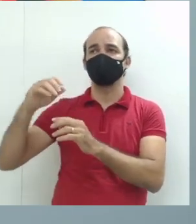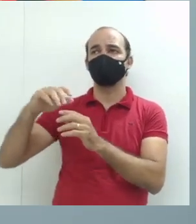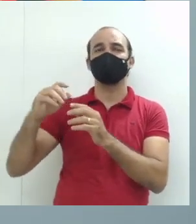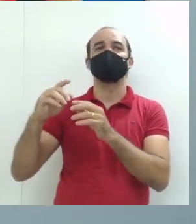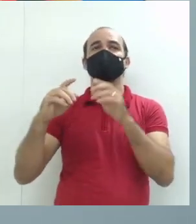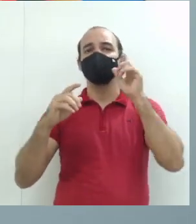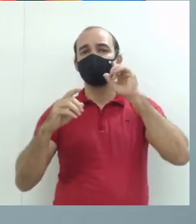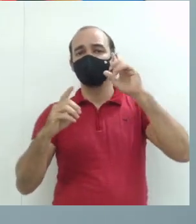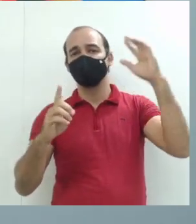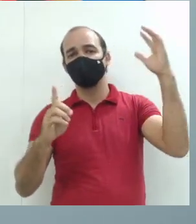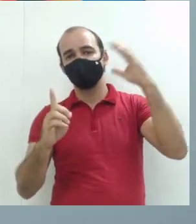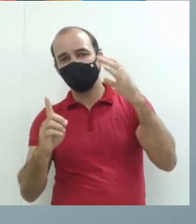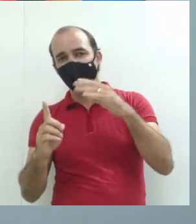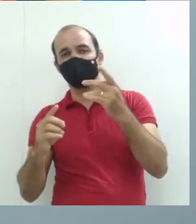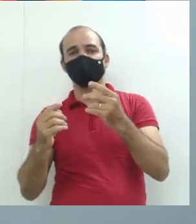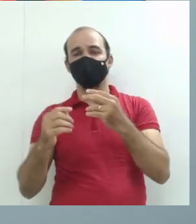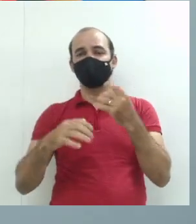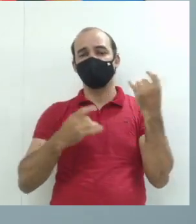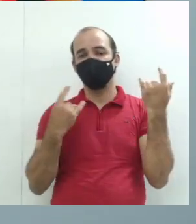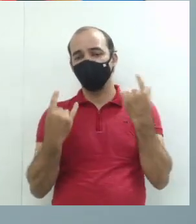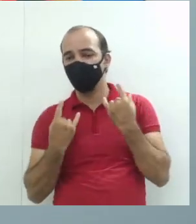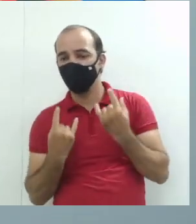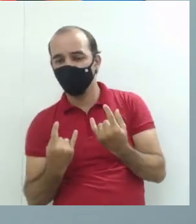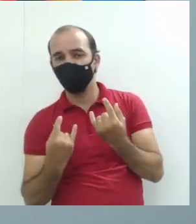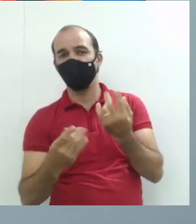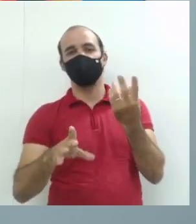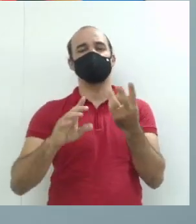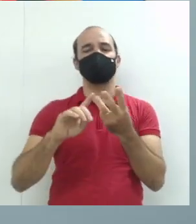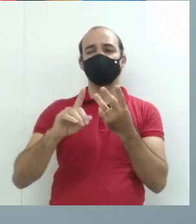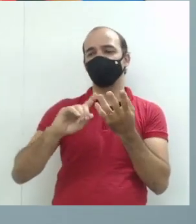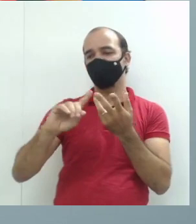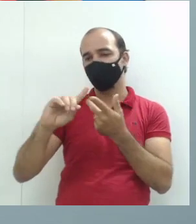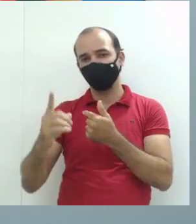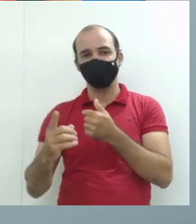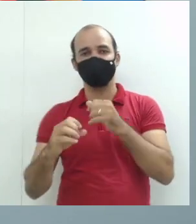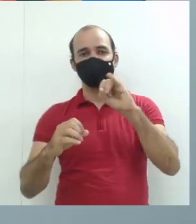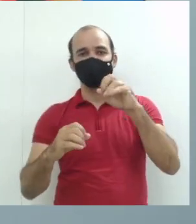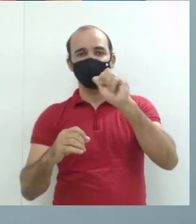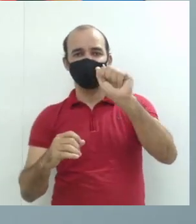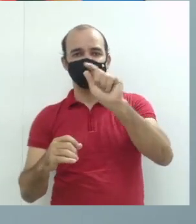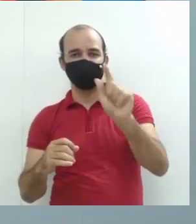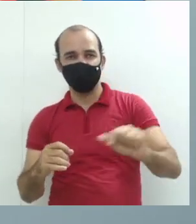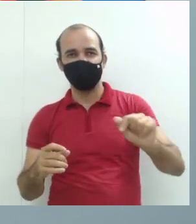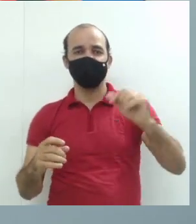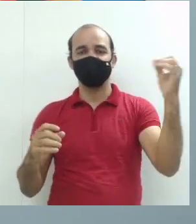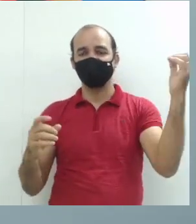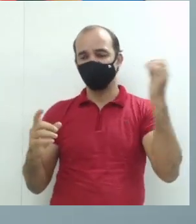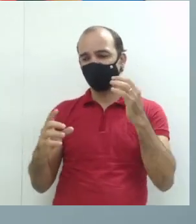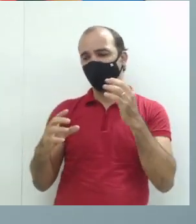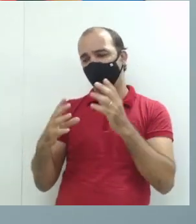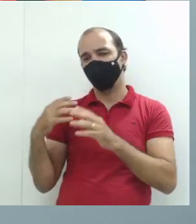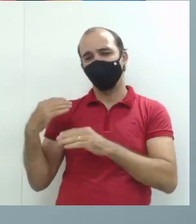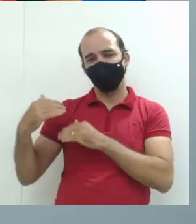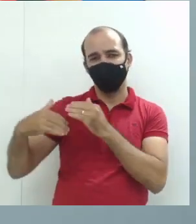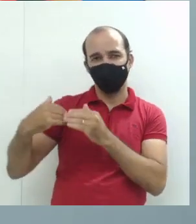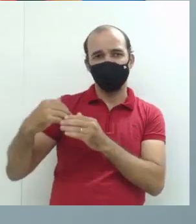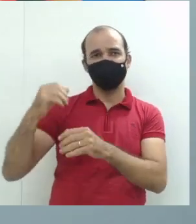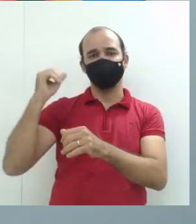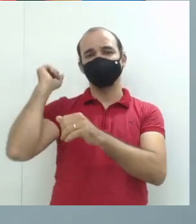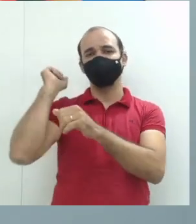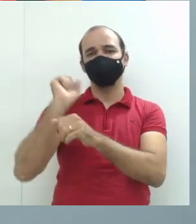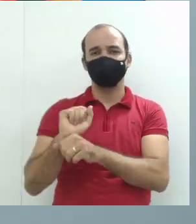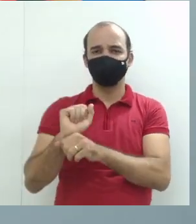americana, como o jazz, como o rock and roll. Então, quando chega na década de 60, ela vai se transformar, né, nessa música